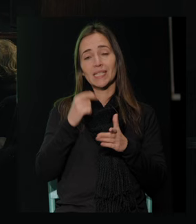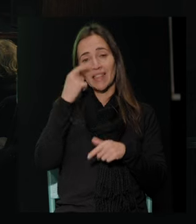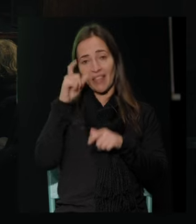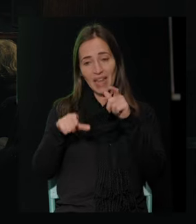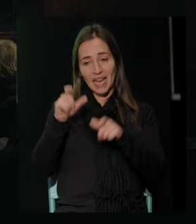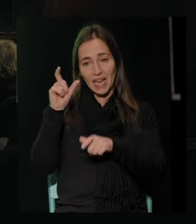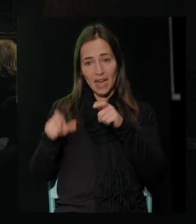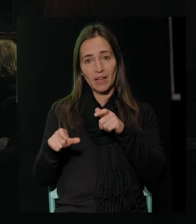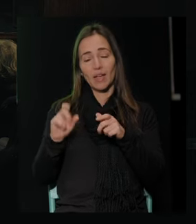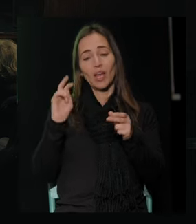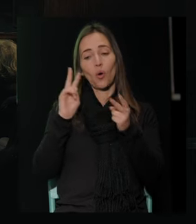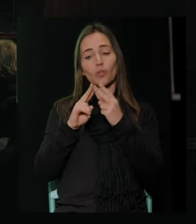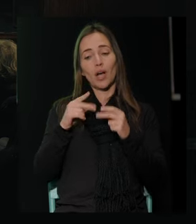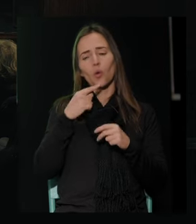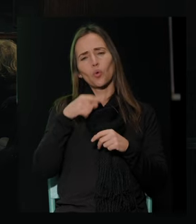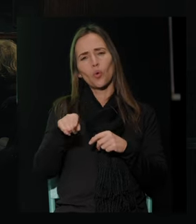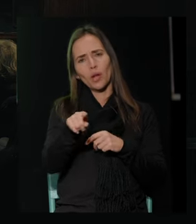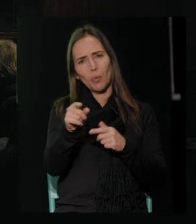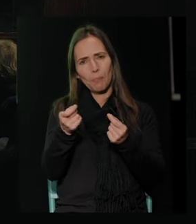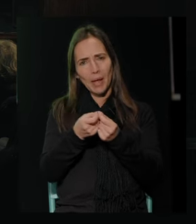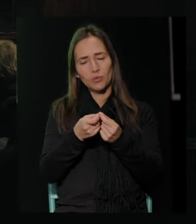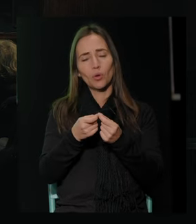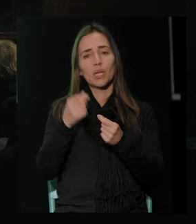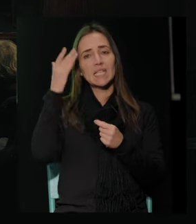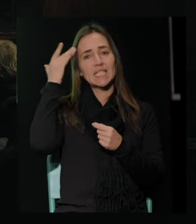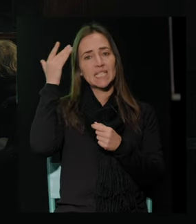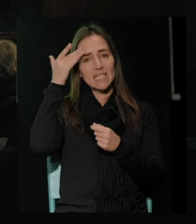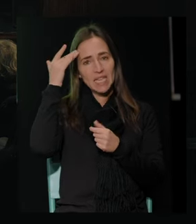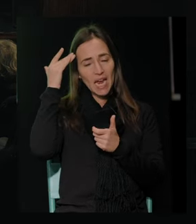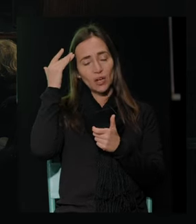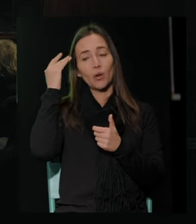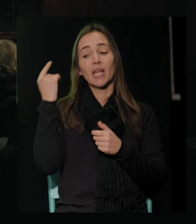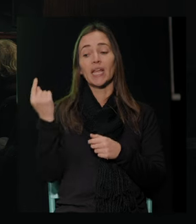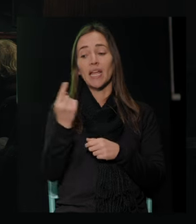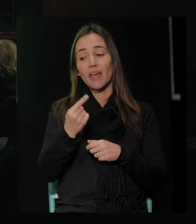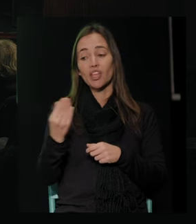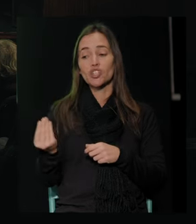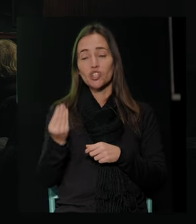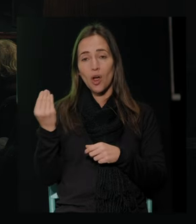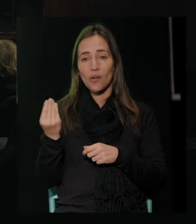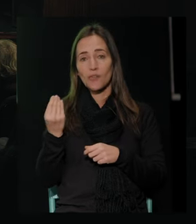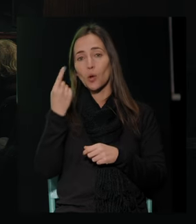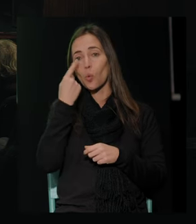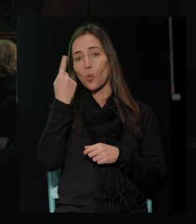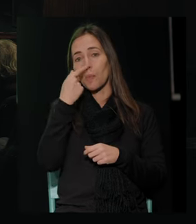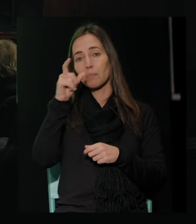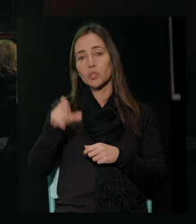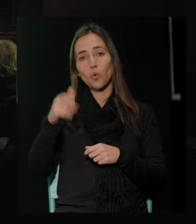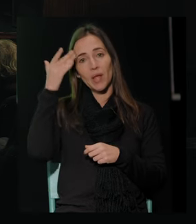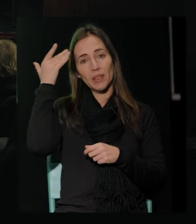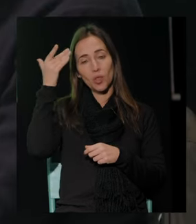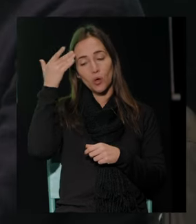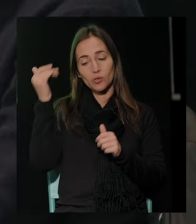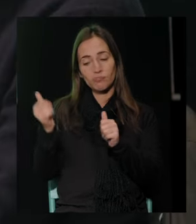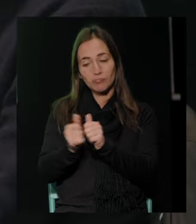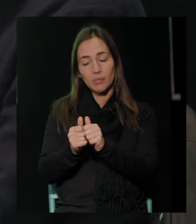à beira-rio com os séniores, o BioSénior tratou de trazer os séniores e cada jovem tinha uma pessoa de idade com quem estiveram